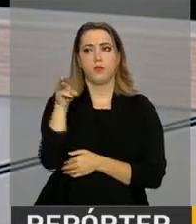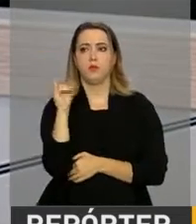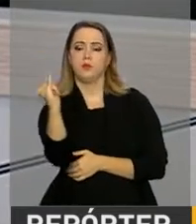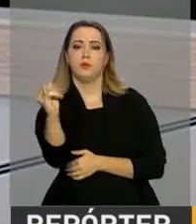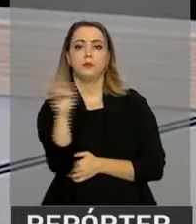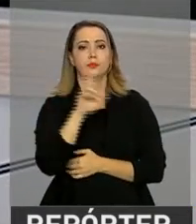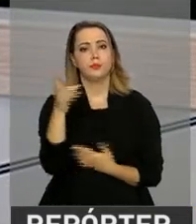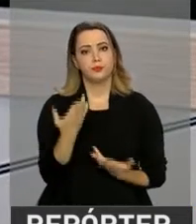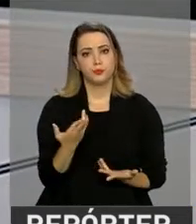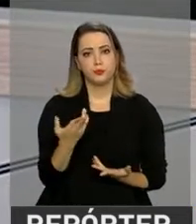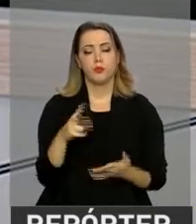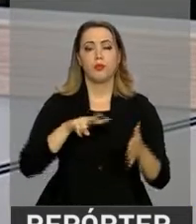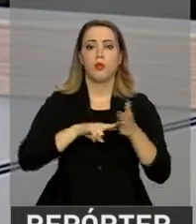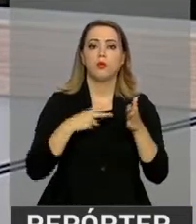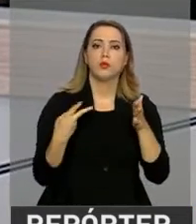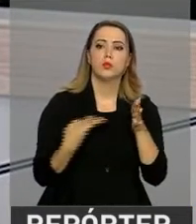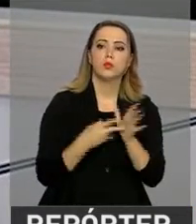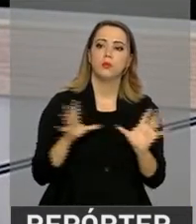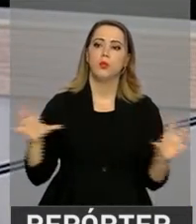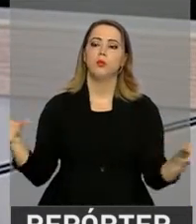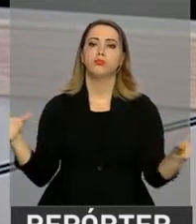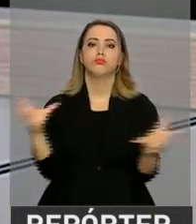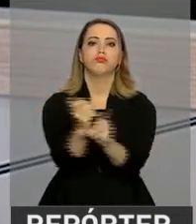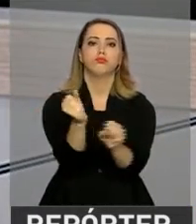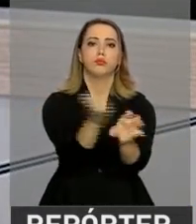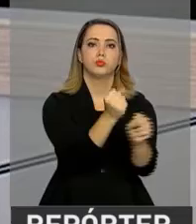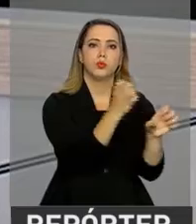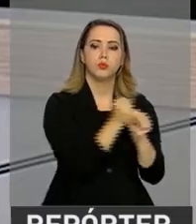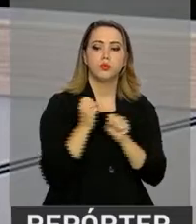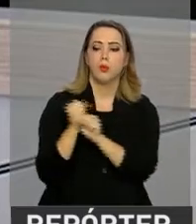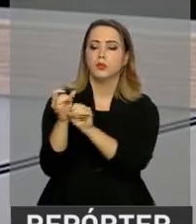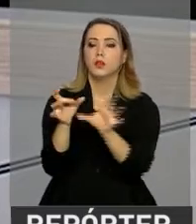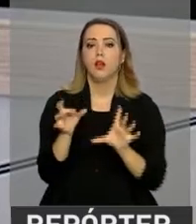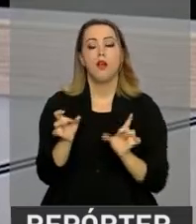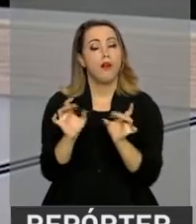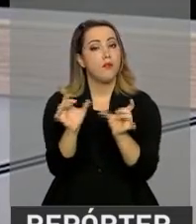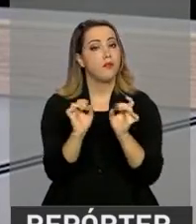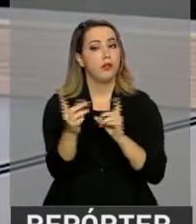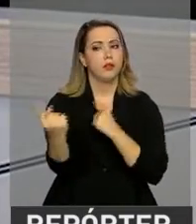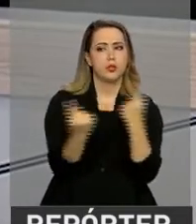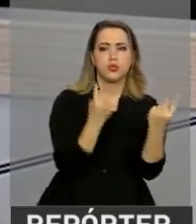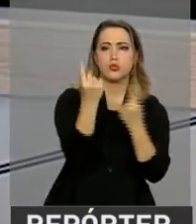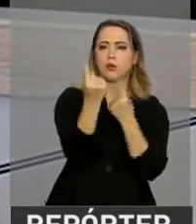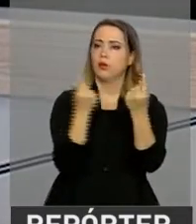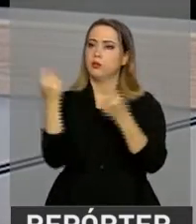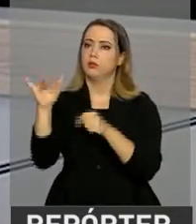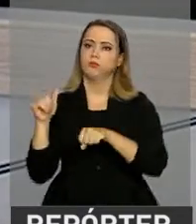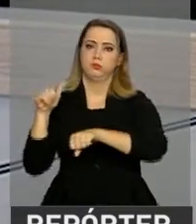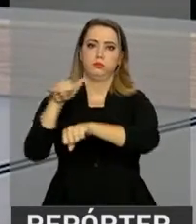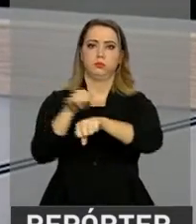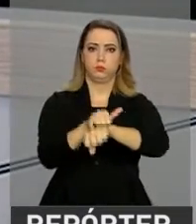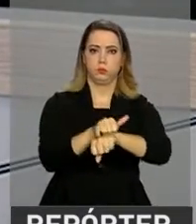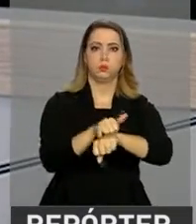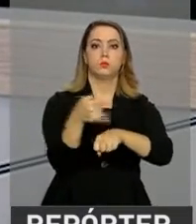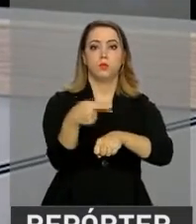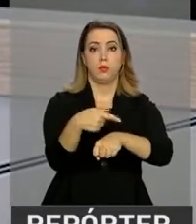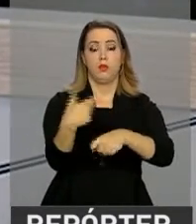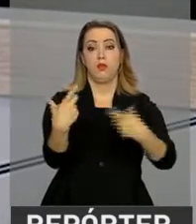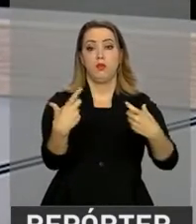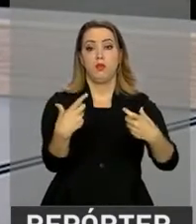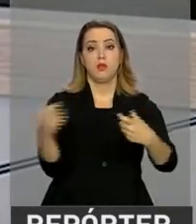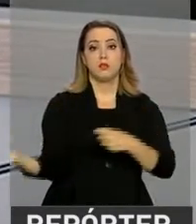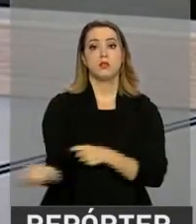reais, correspondente à soma dos valores de outorga fixados para cada aeroporto a ser concedido. Essas